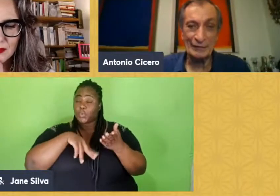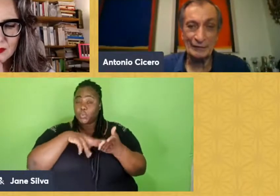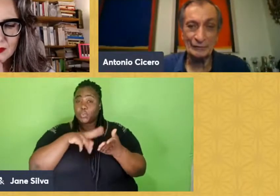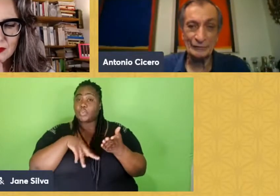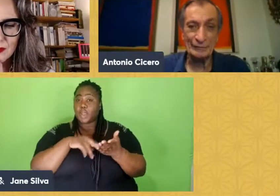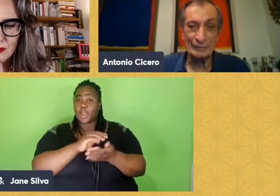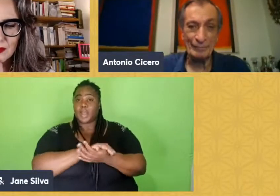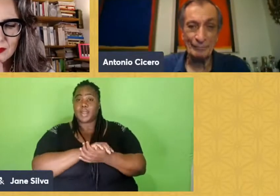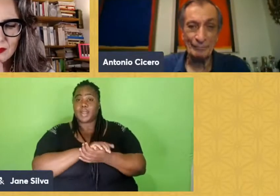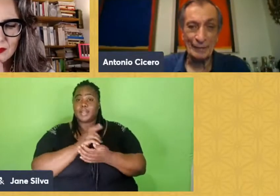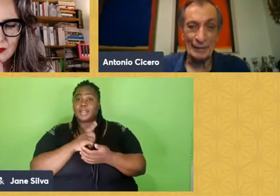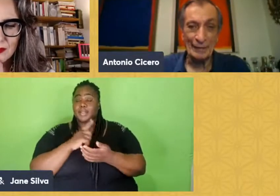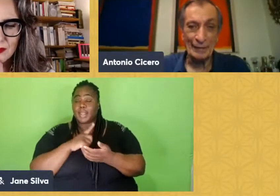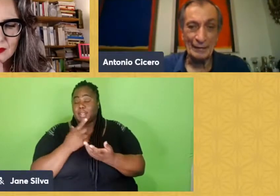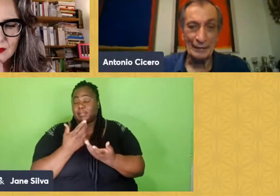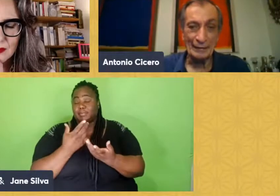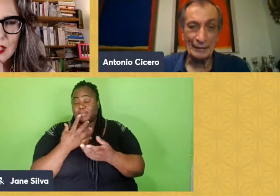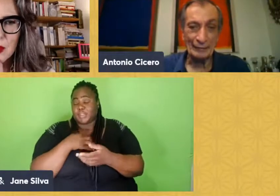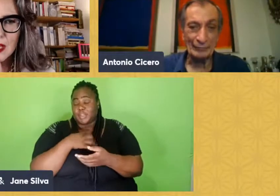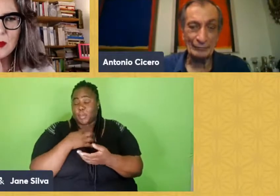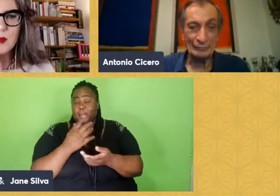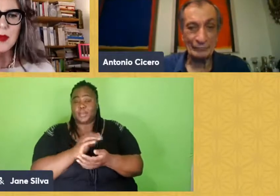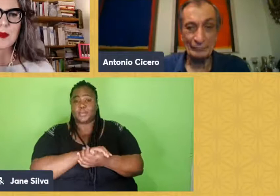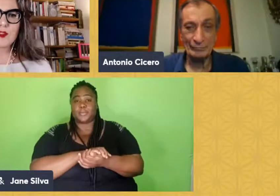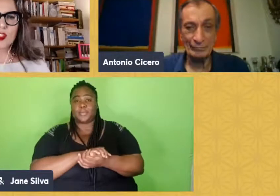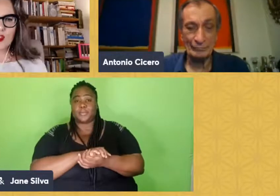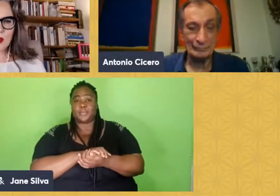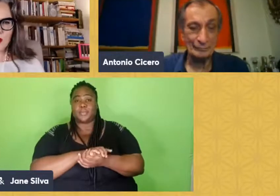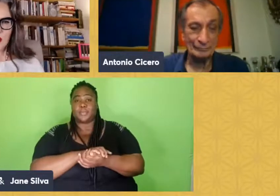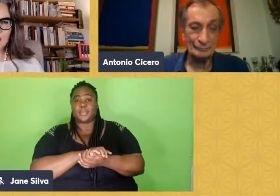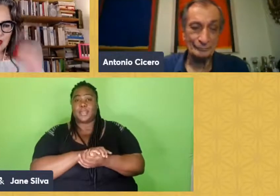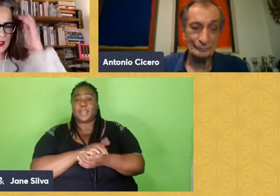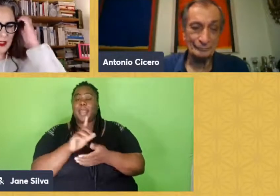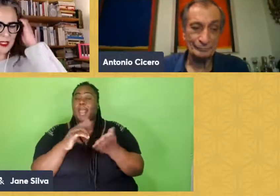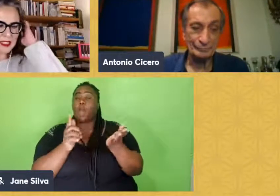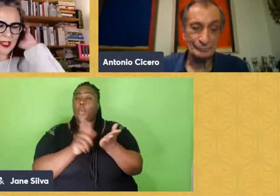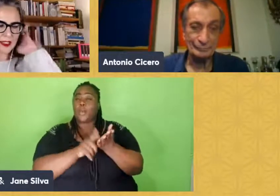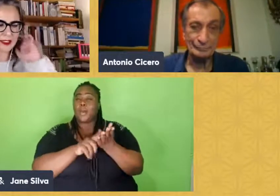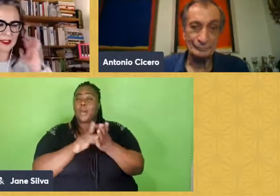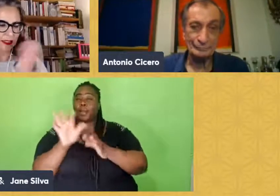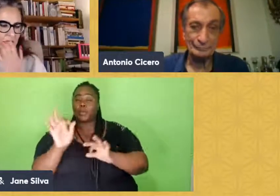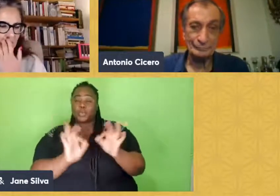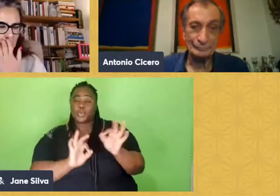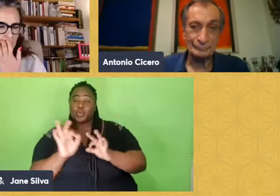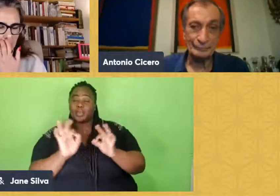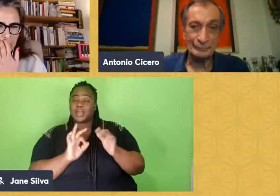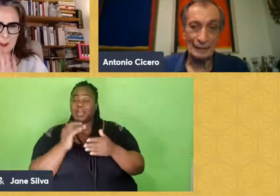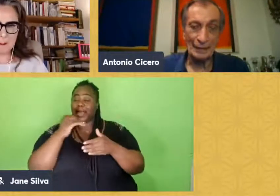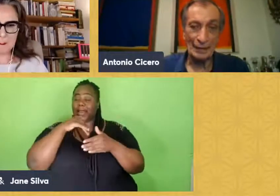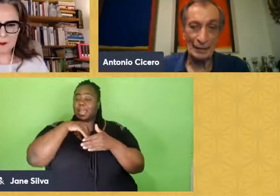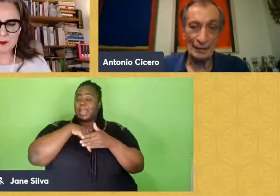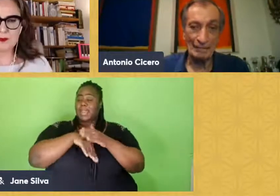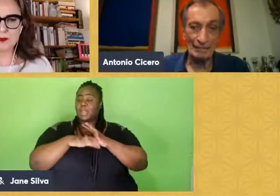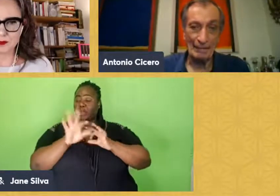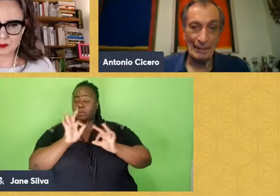literatura, tem isso, né? Um papel de uma reorganização interna, né?